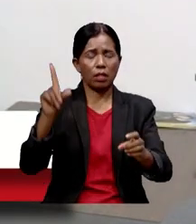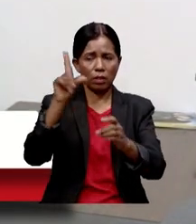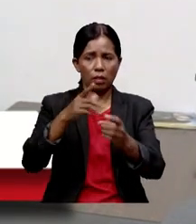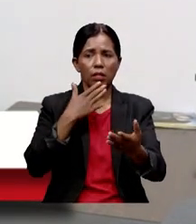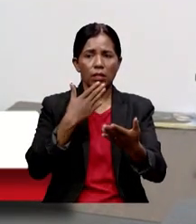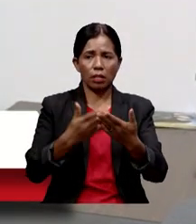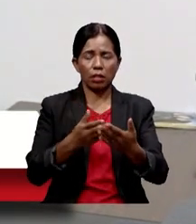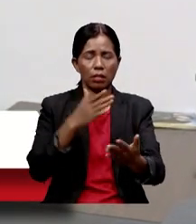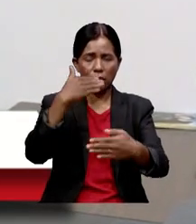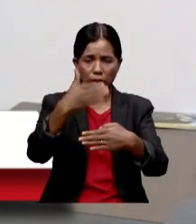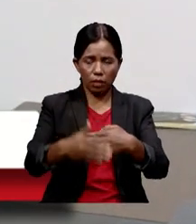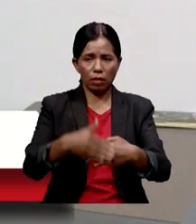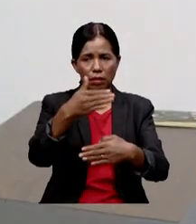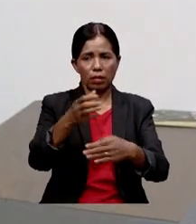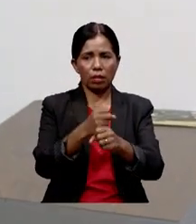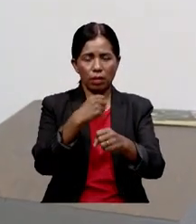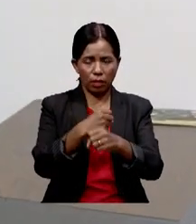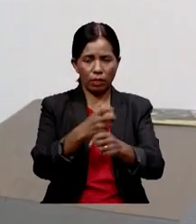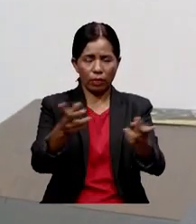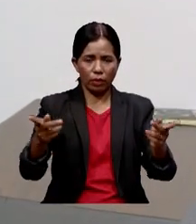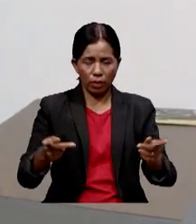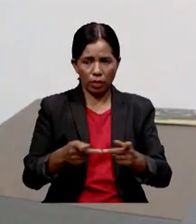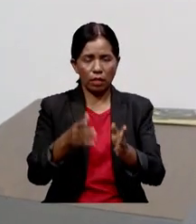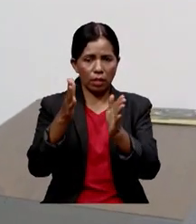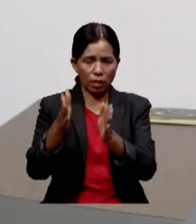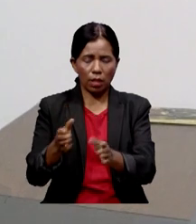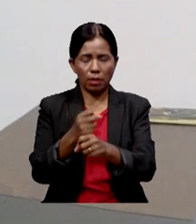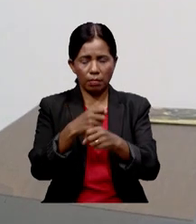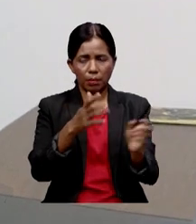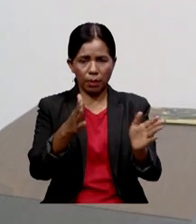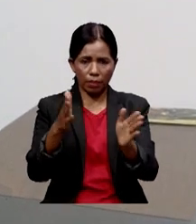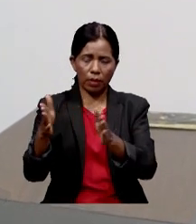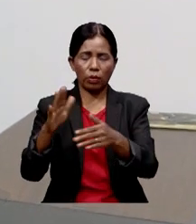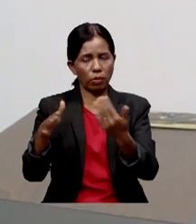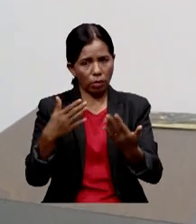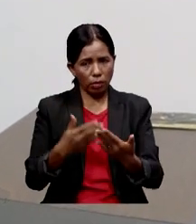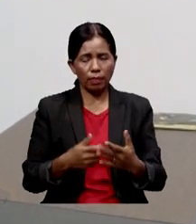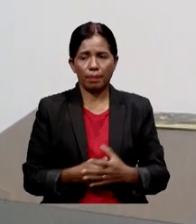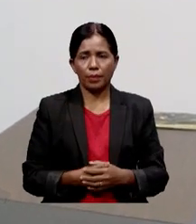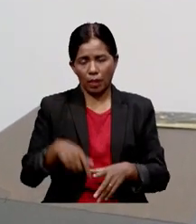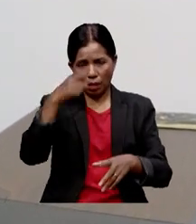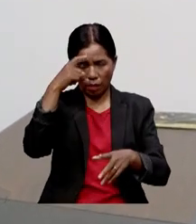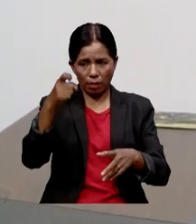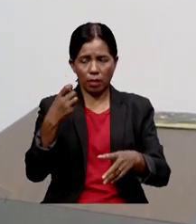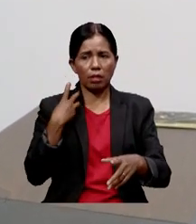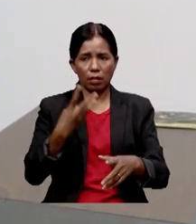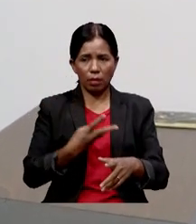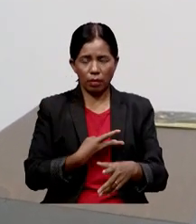ni tem que ir passos. Ida tem que ir ao luxo. Ida né, ida na ba, depois ida na ba. Tamba,